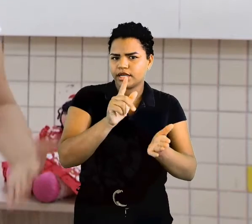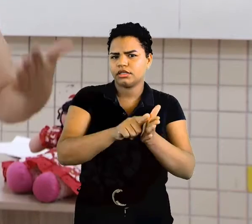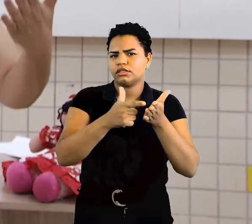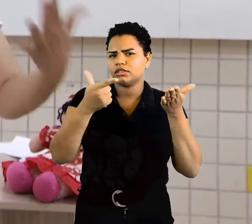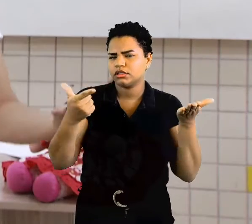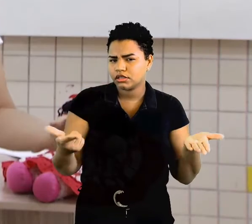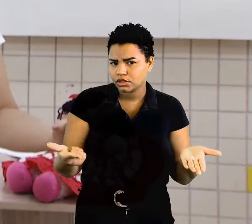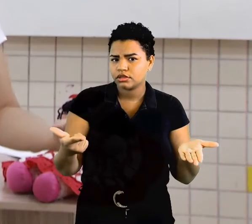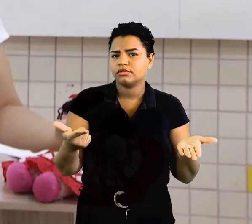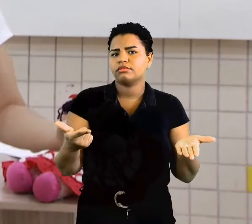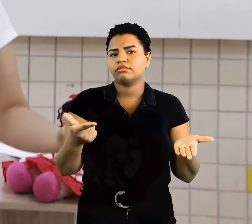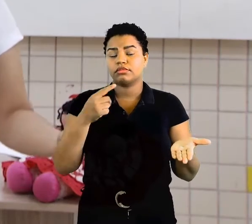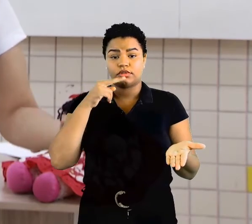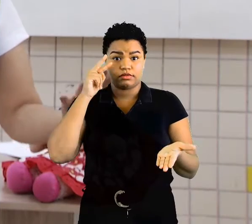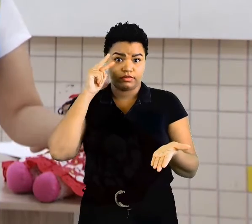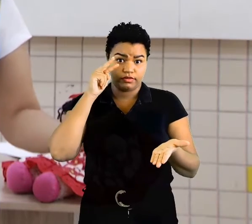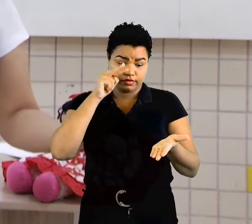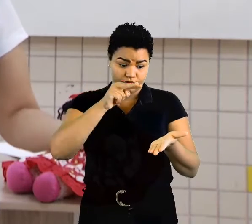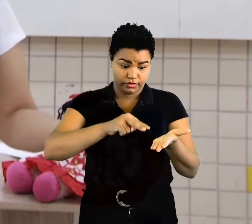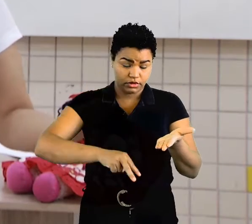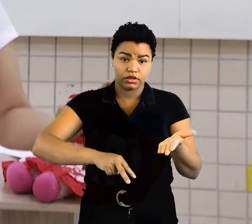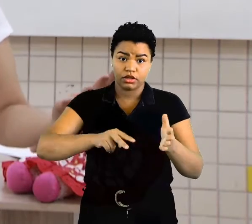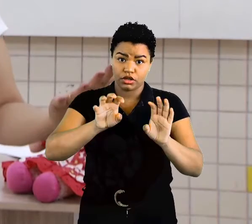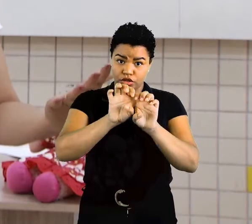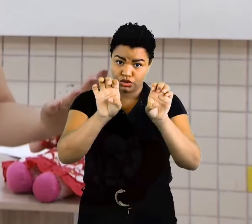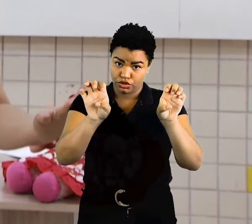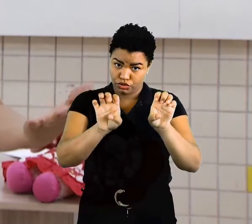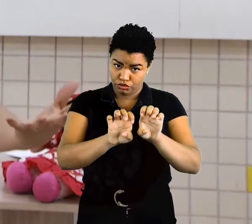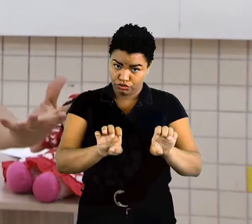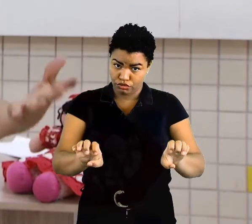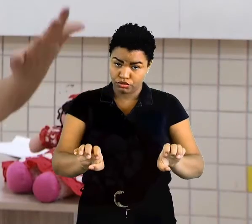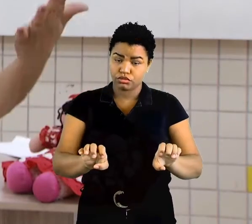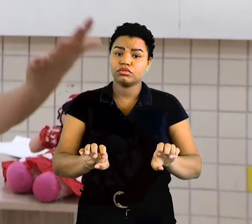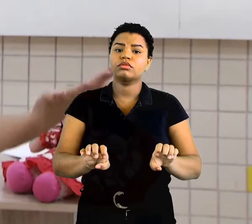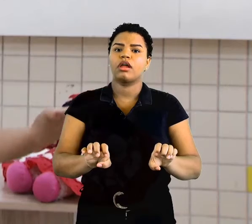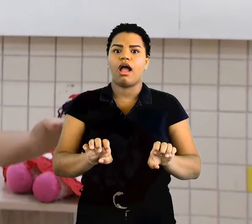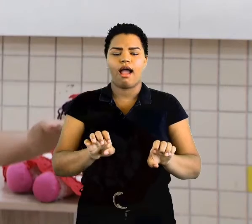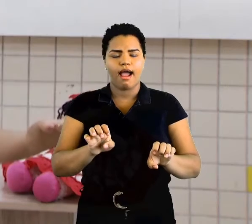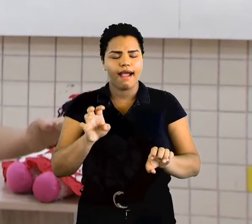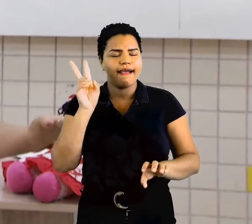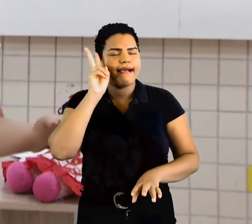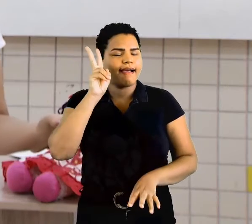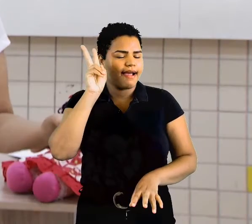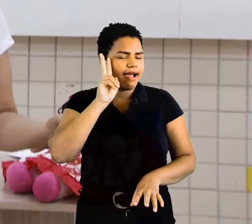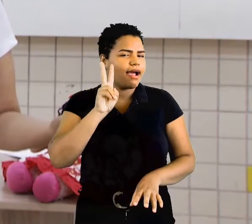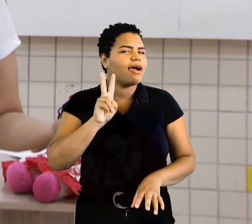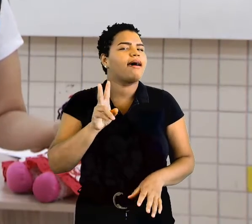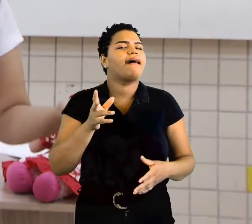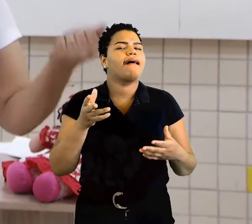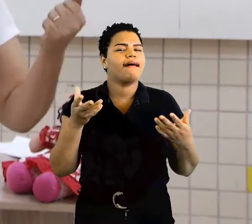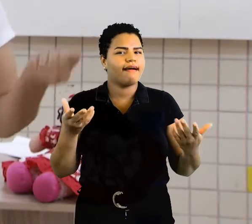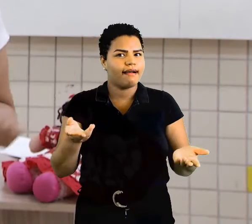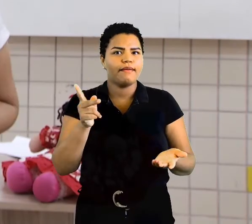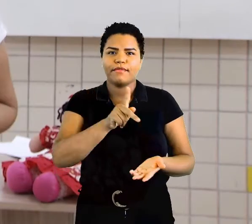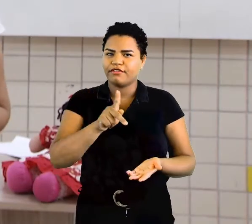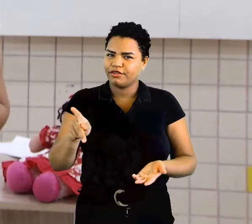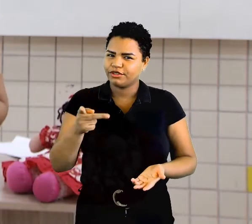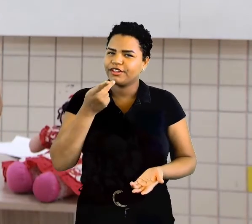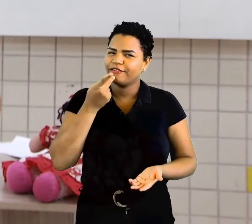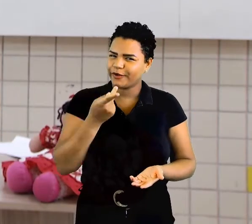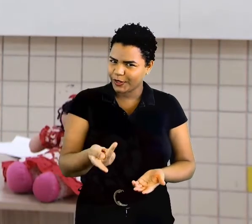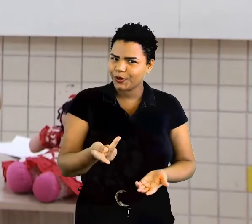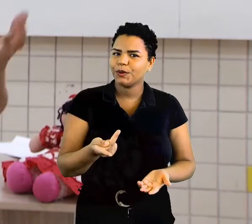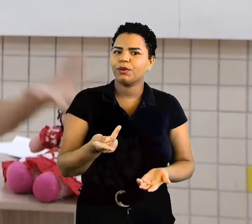você vai olhar aquela estrutura e você vai lembrar, opa, foi isso que a professora Francisca falou. Isso é